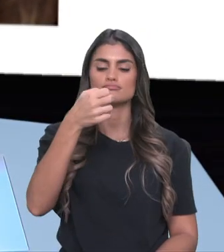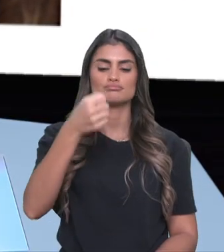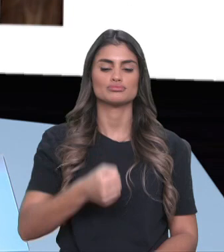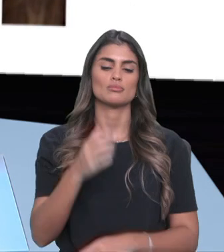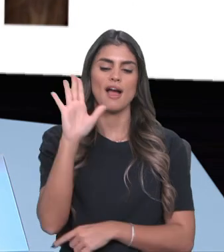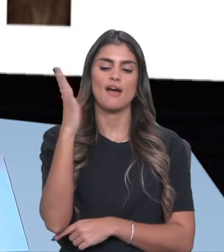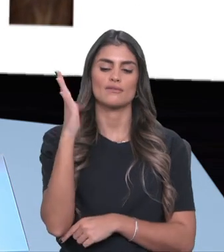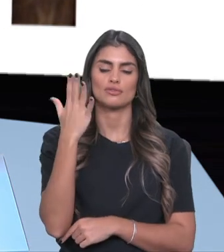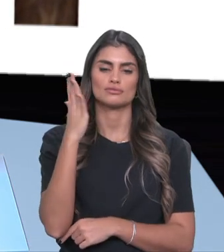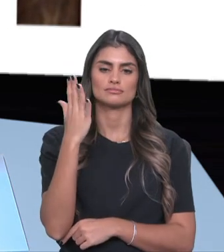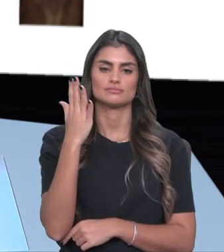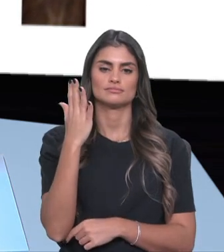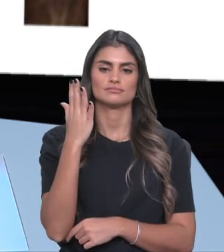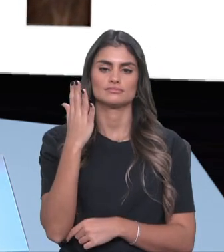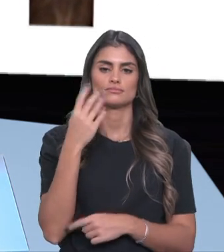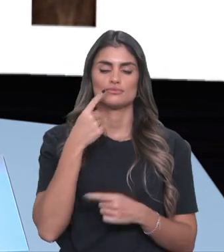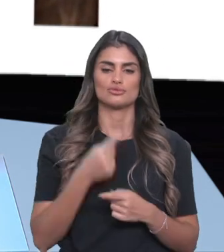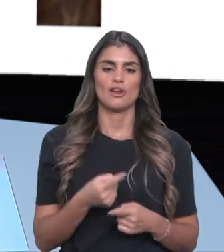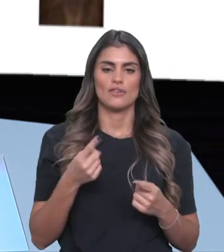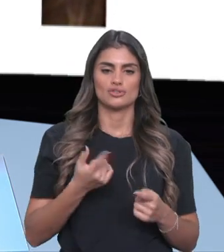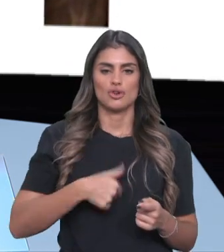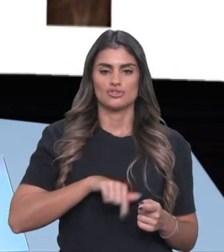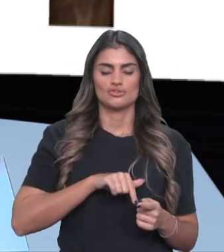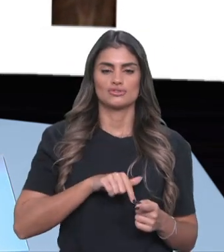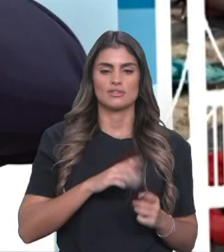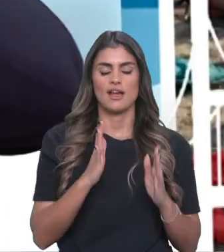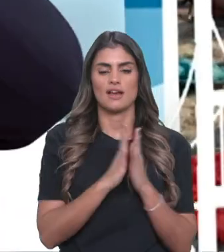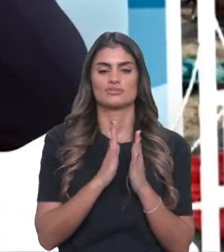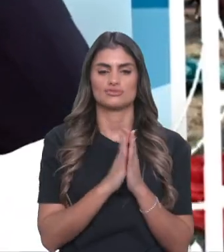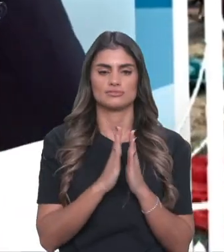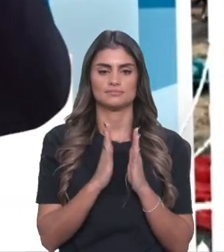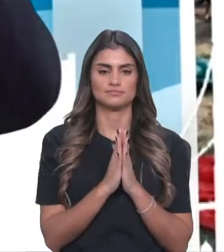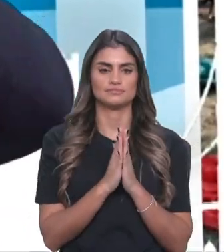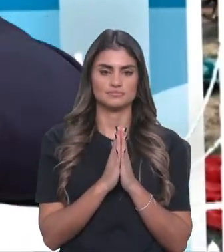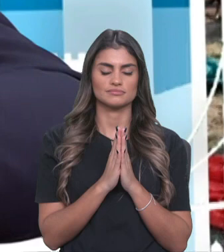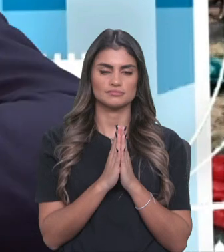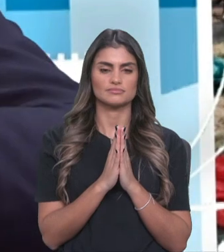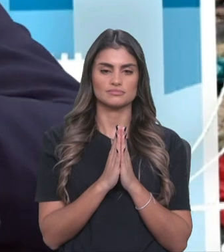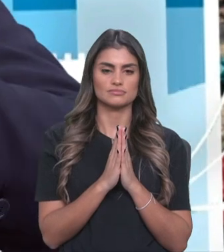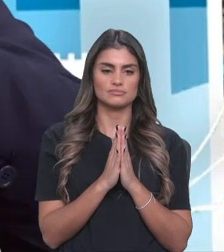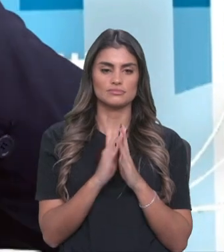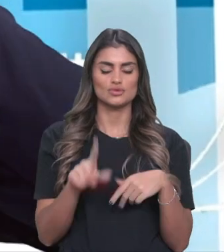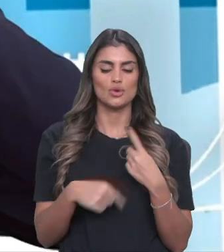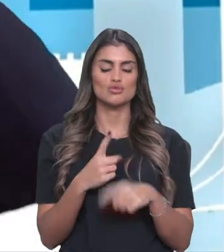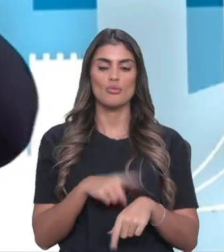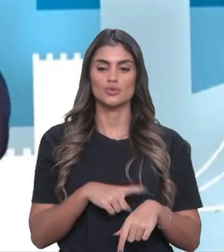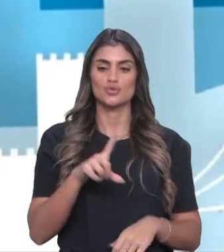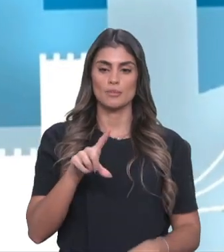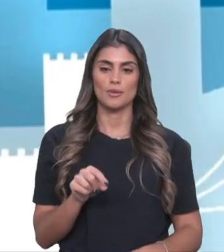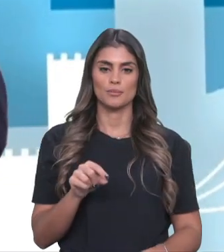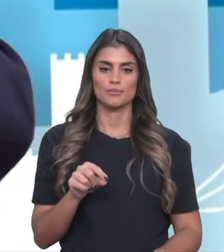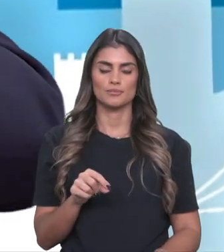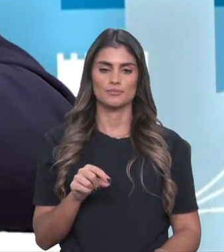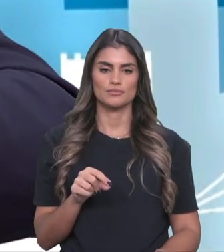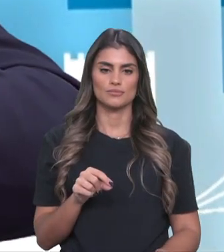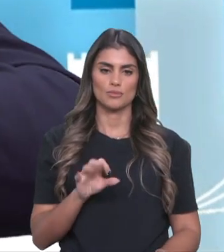estariam representadas as nossas dioceses. E noutros momentos também, tanto o Núncio Apostólico